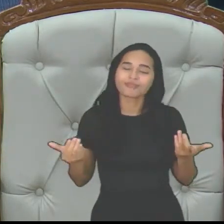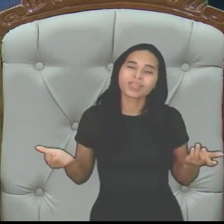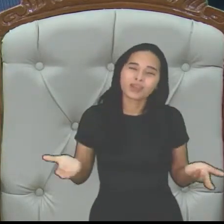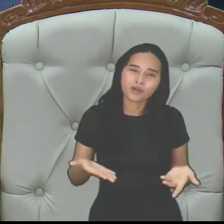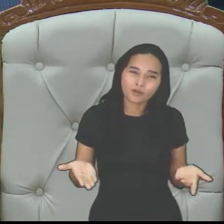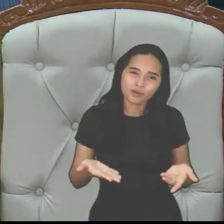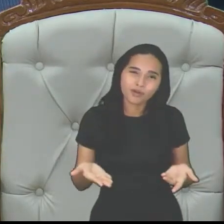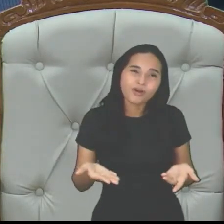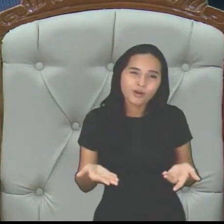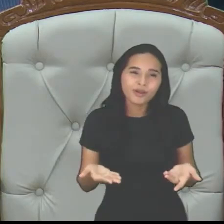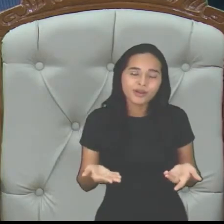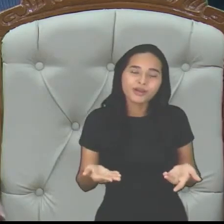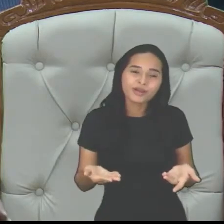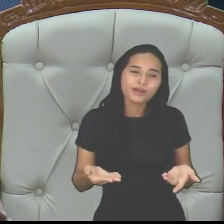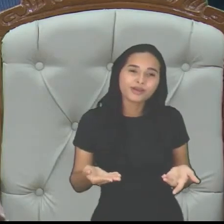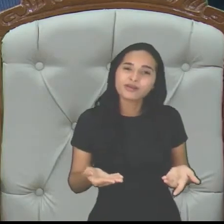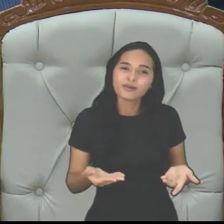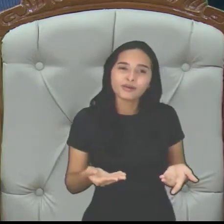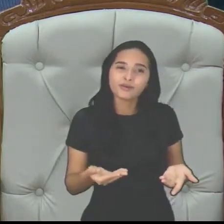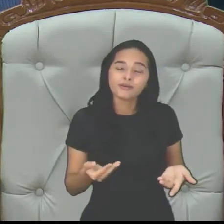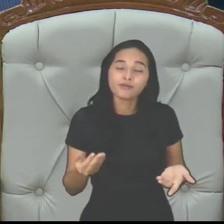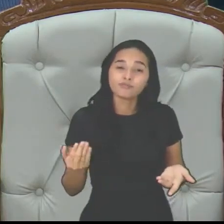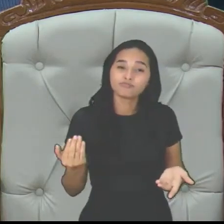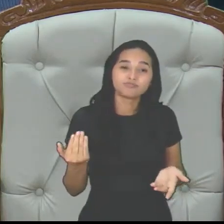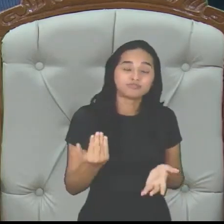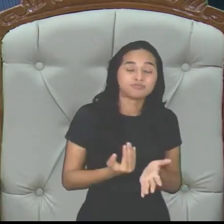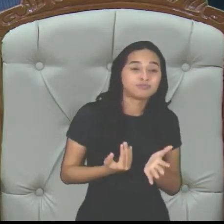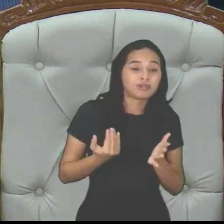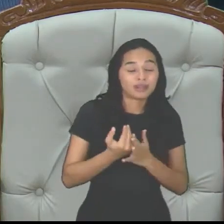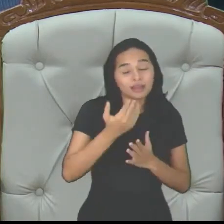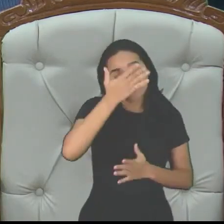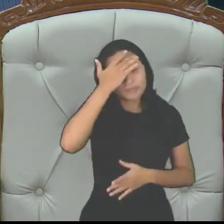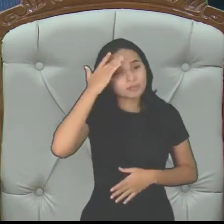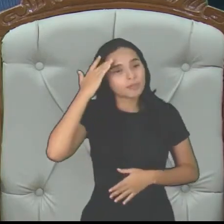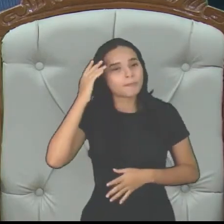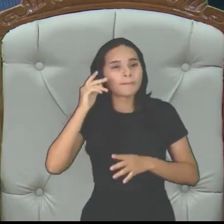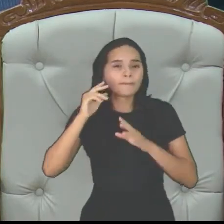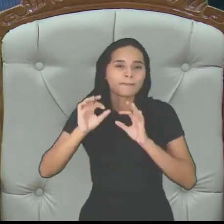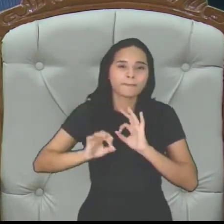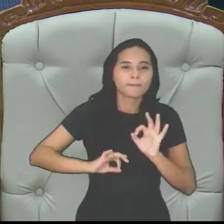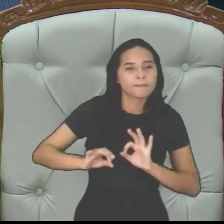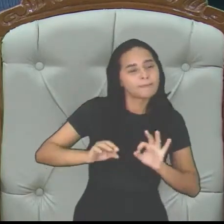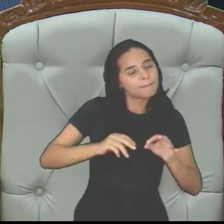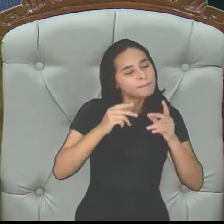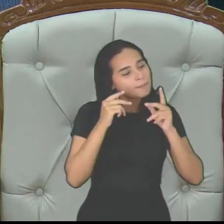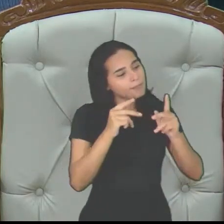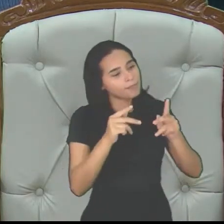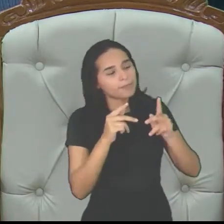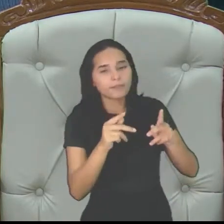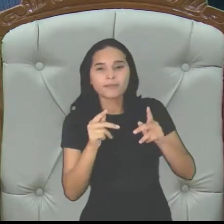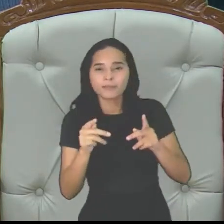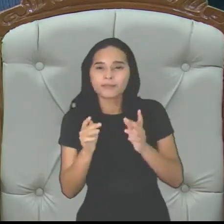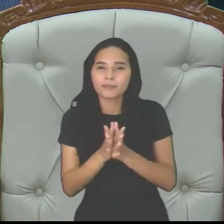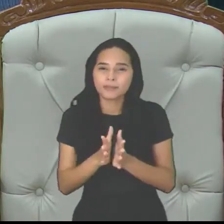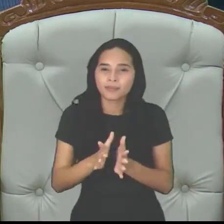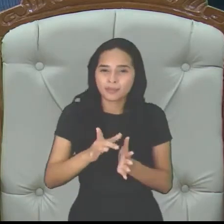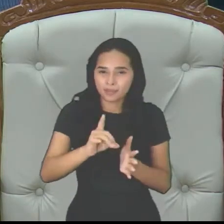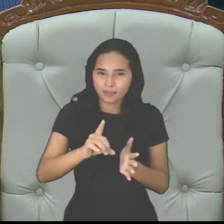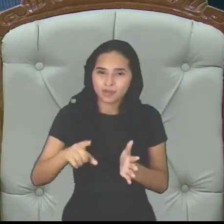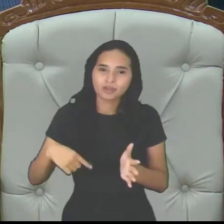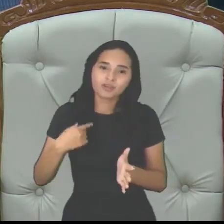hoje, mais do que nunca, as pessoas se preparam para pregar a palavra. Nós